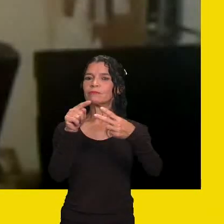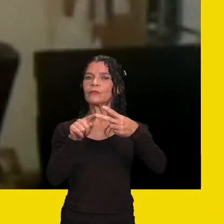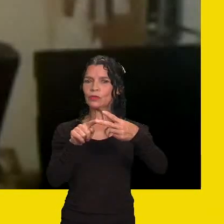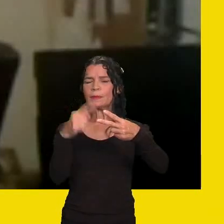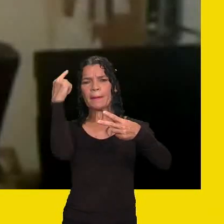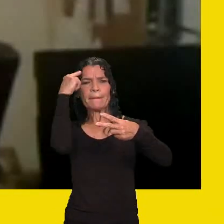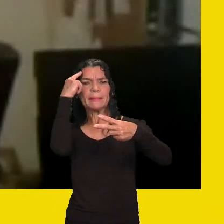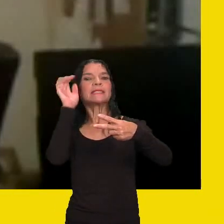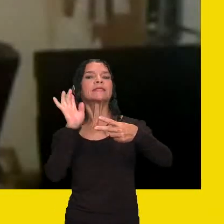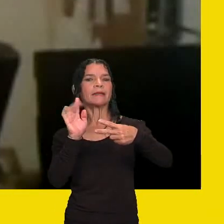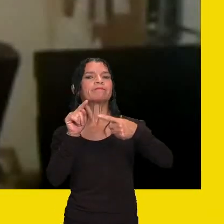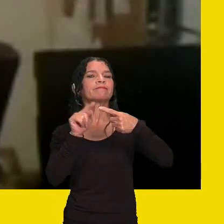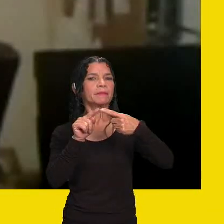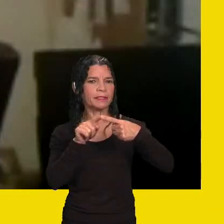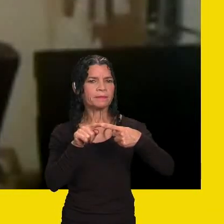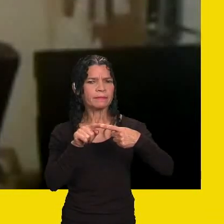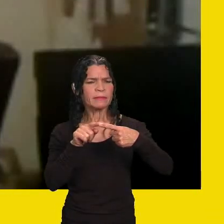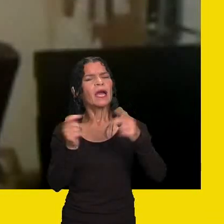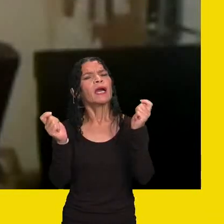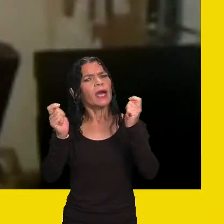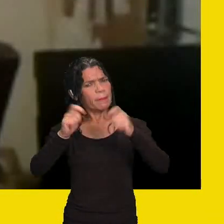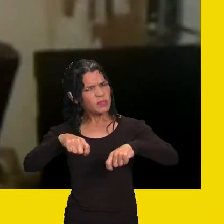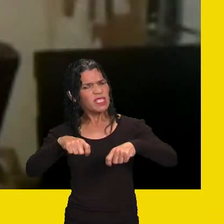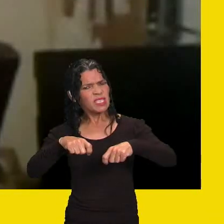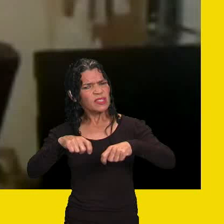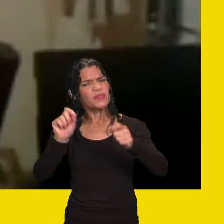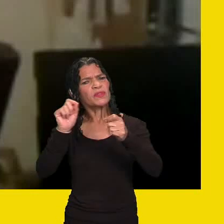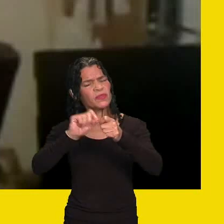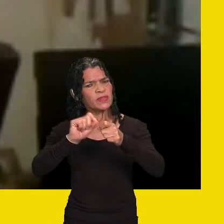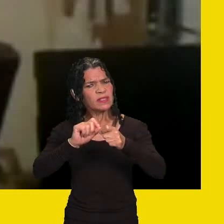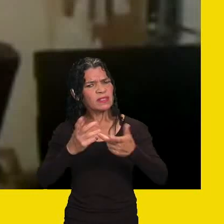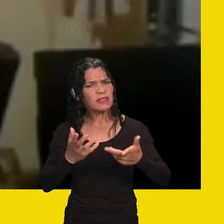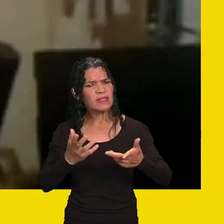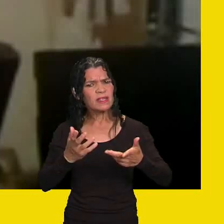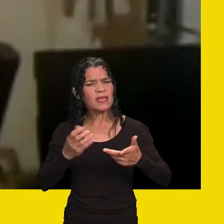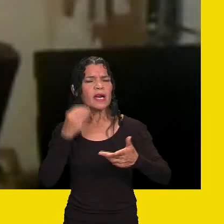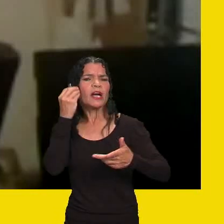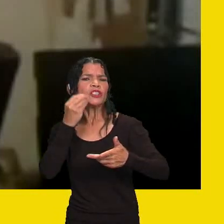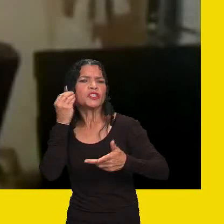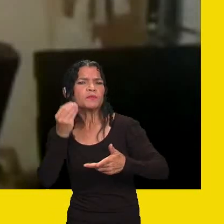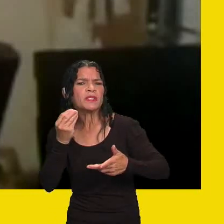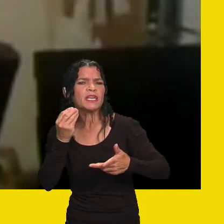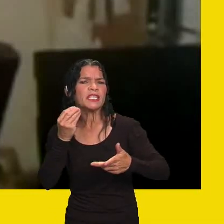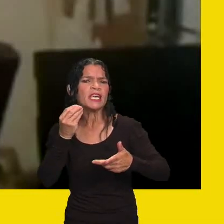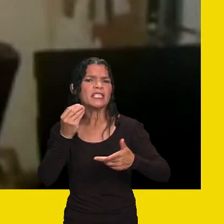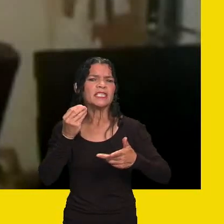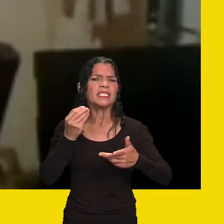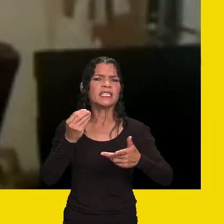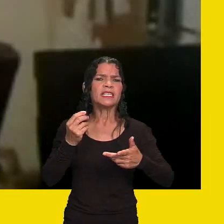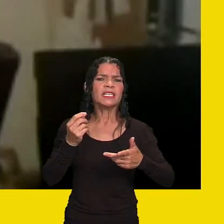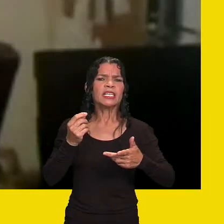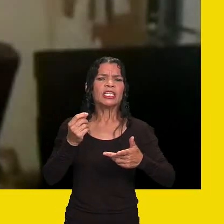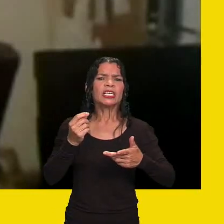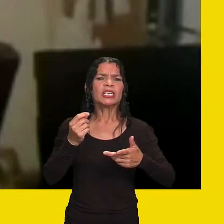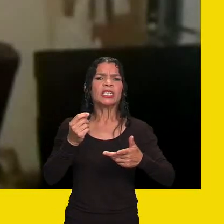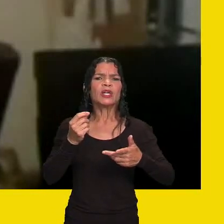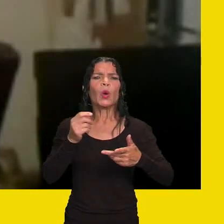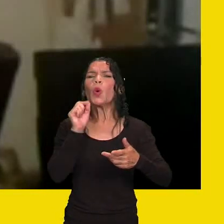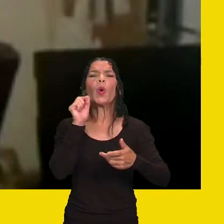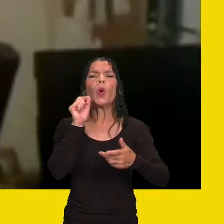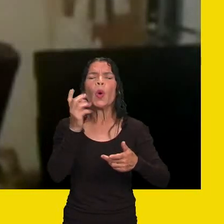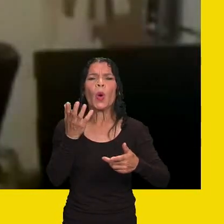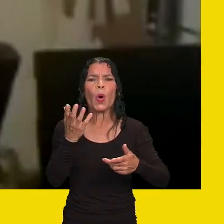pouquinho. É possível reproduzirmos a experiência de Angicos como ela se